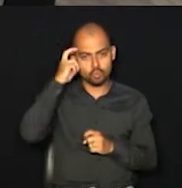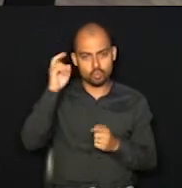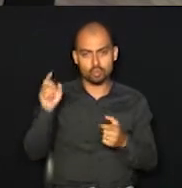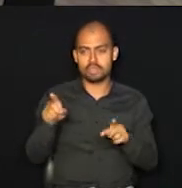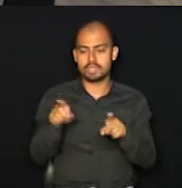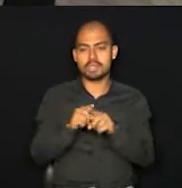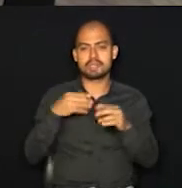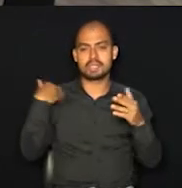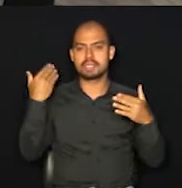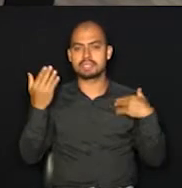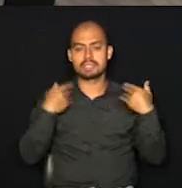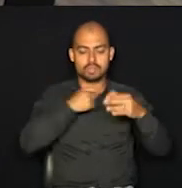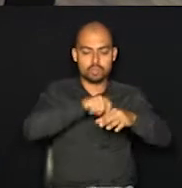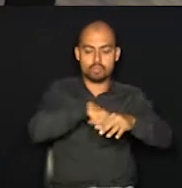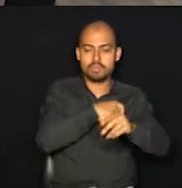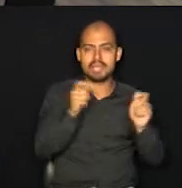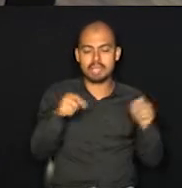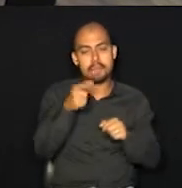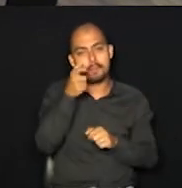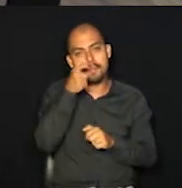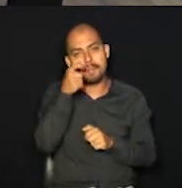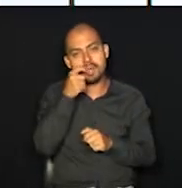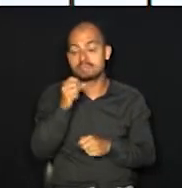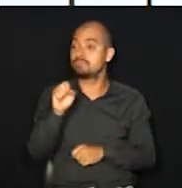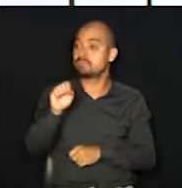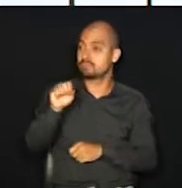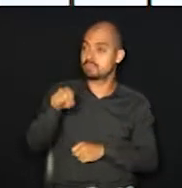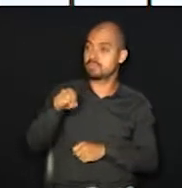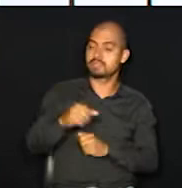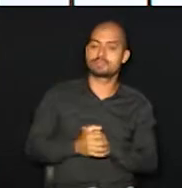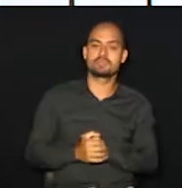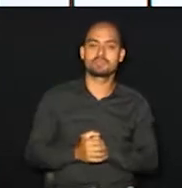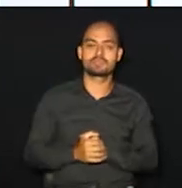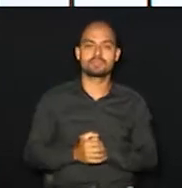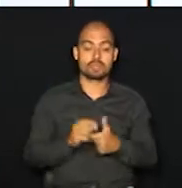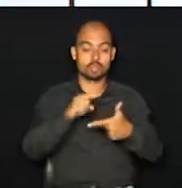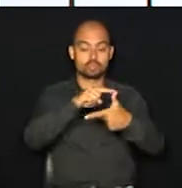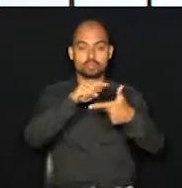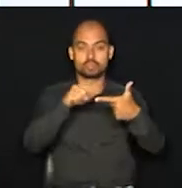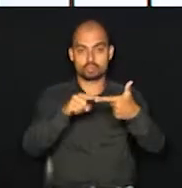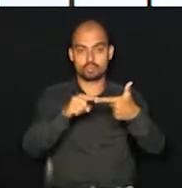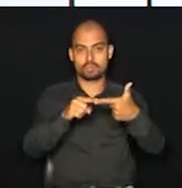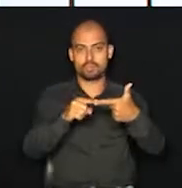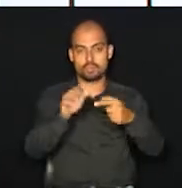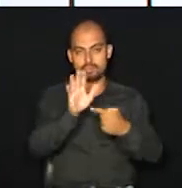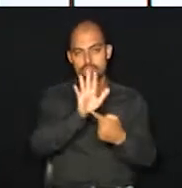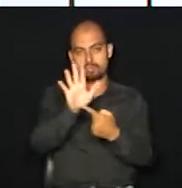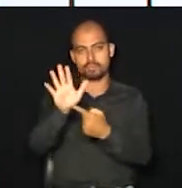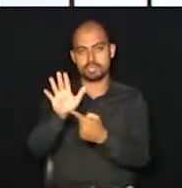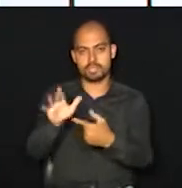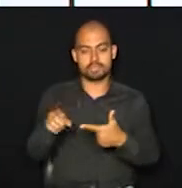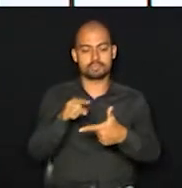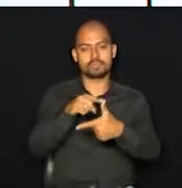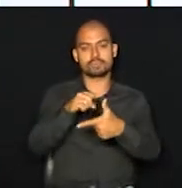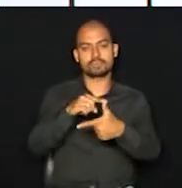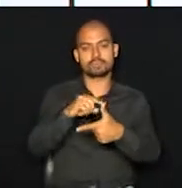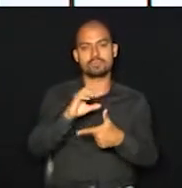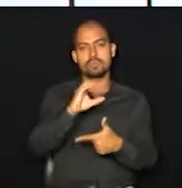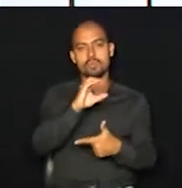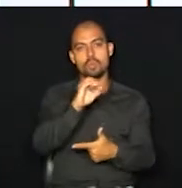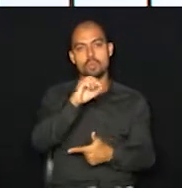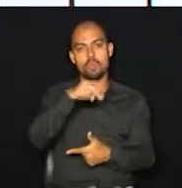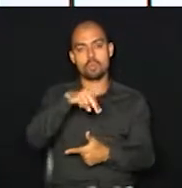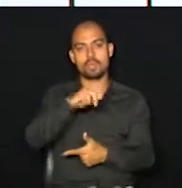também gastronomia. Tem sim, a gente vai mostrar aqui duas opções. Olha só, a Congás Transforma